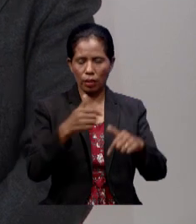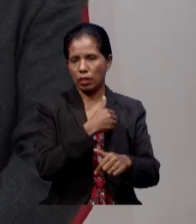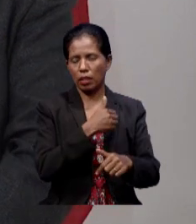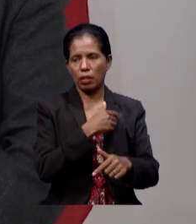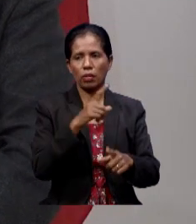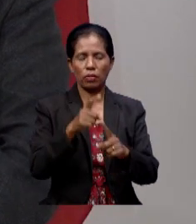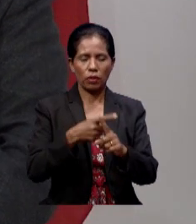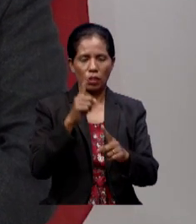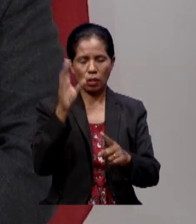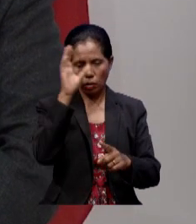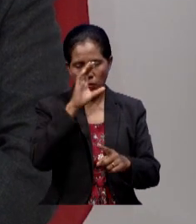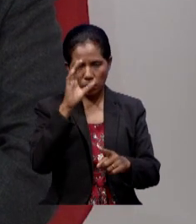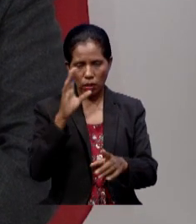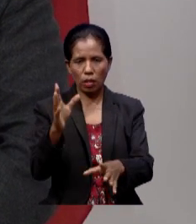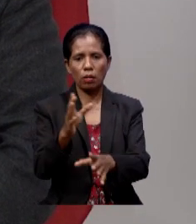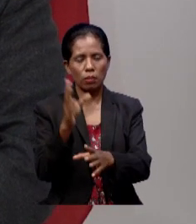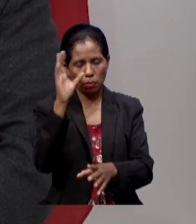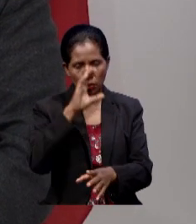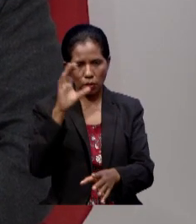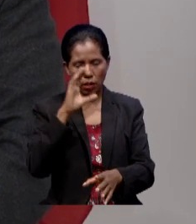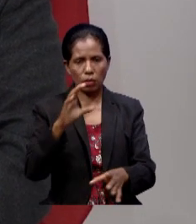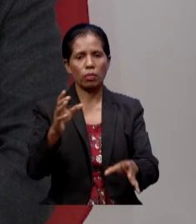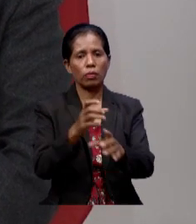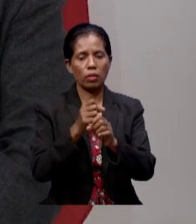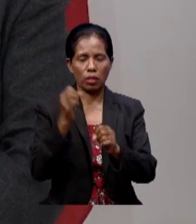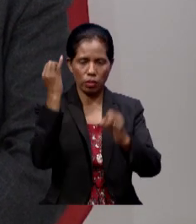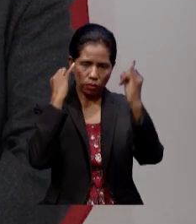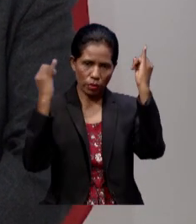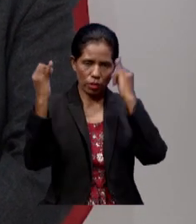Fulena tabuka tu recolhe informações atu ne bele ya